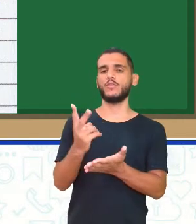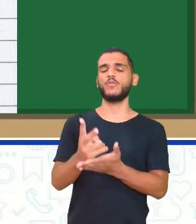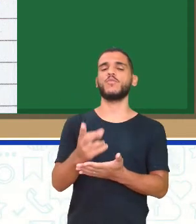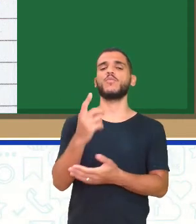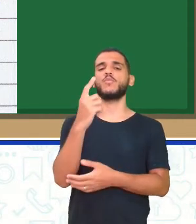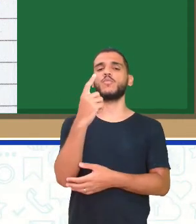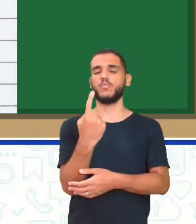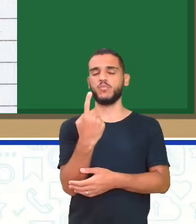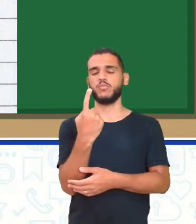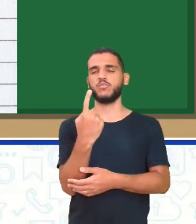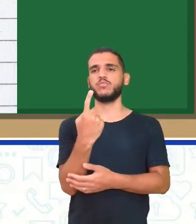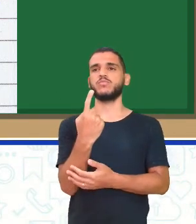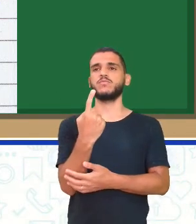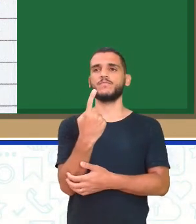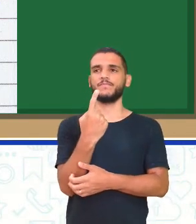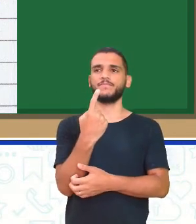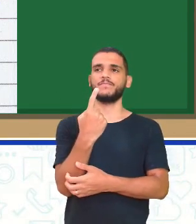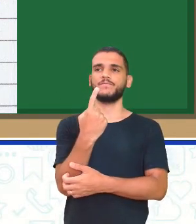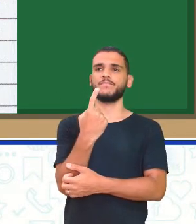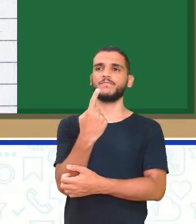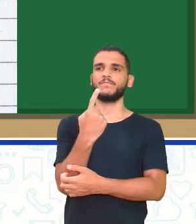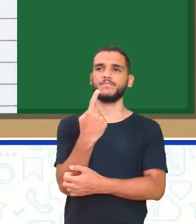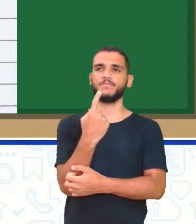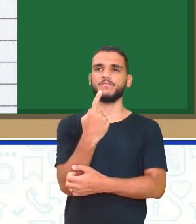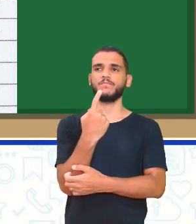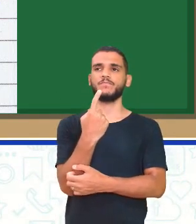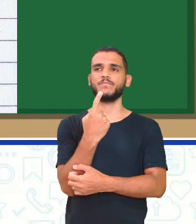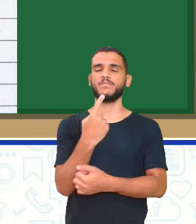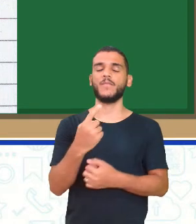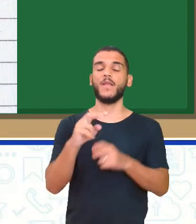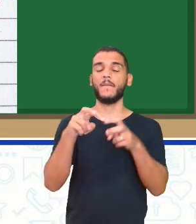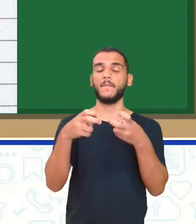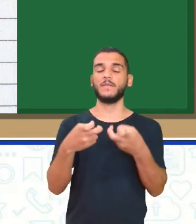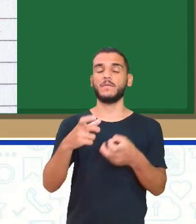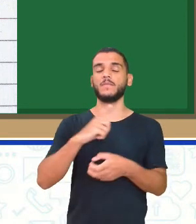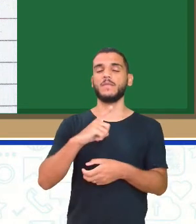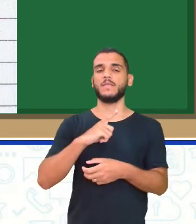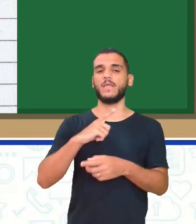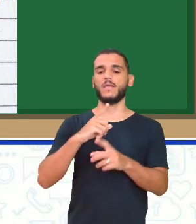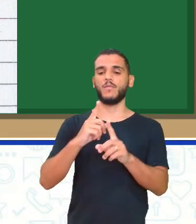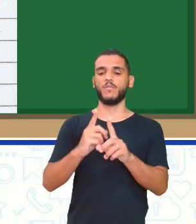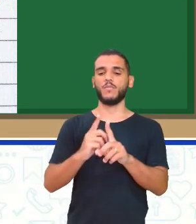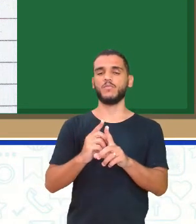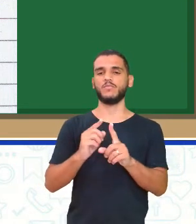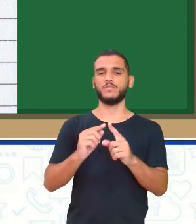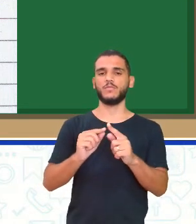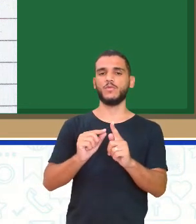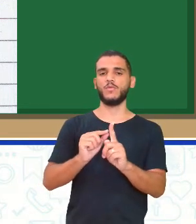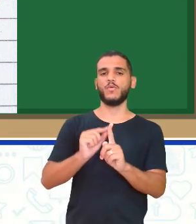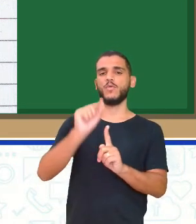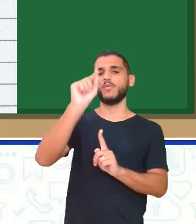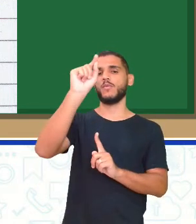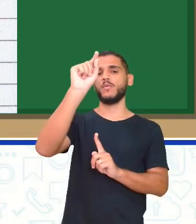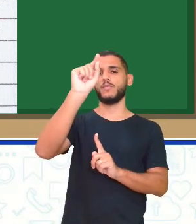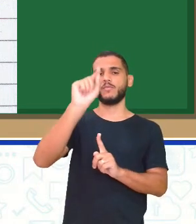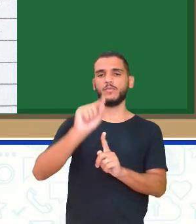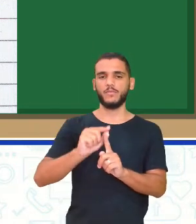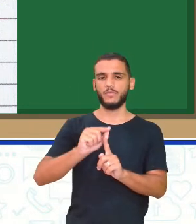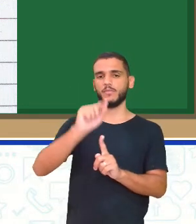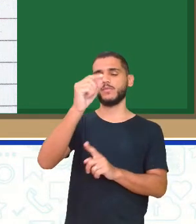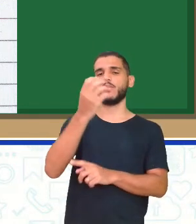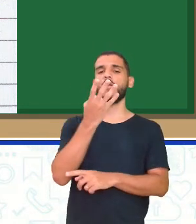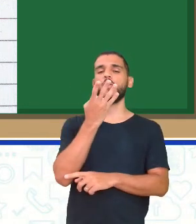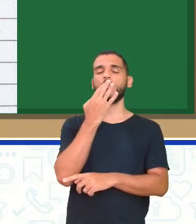no 1. Veja que essa retinha que eu coloquei aí, subindo e descendo de vermelho, sai do 1